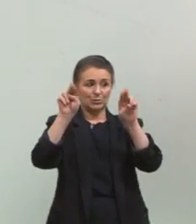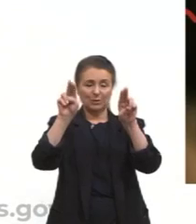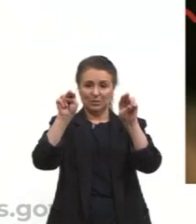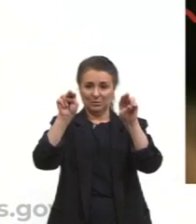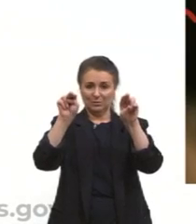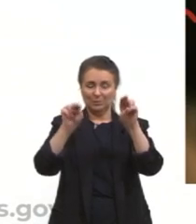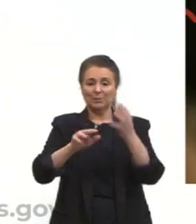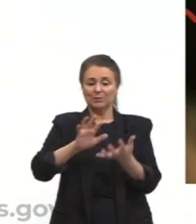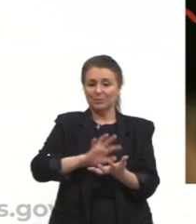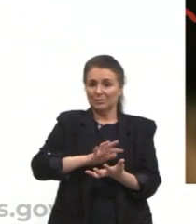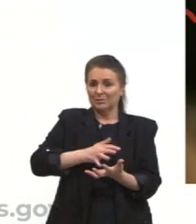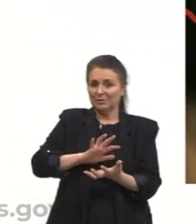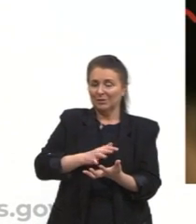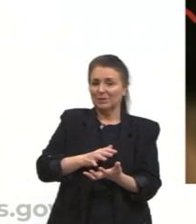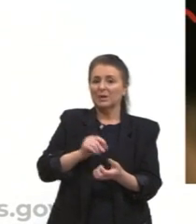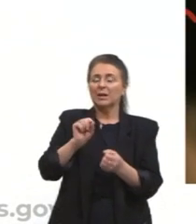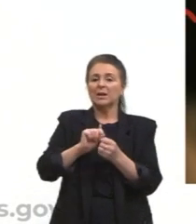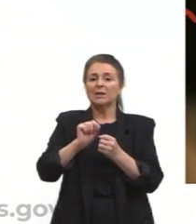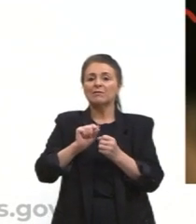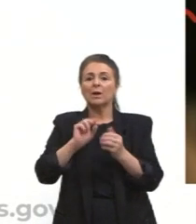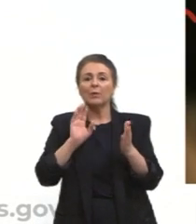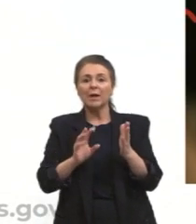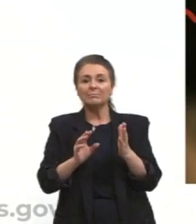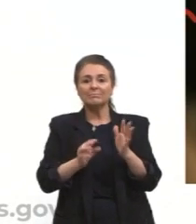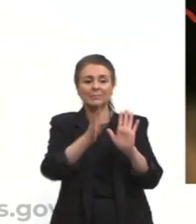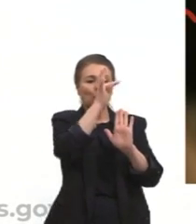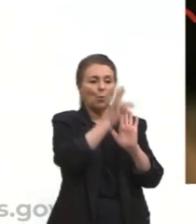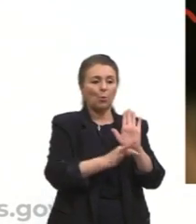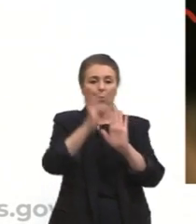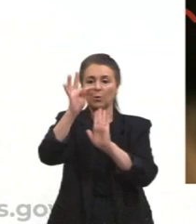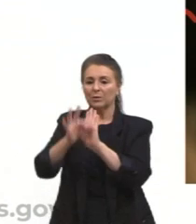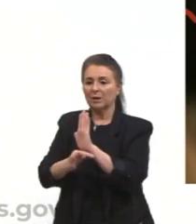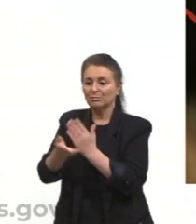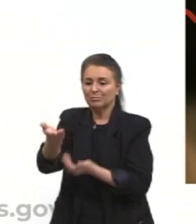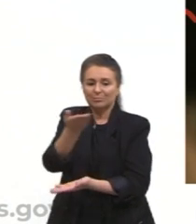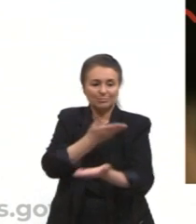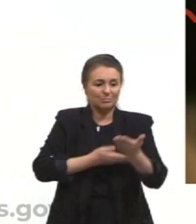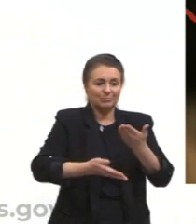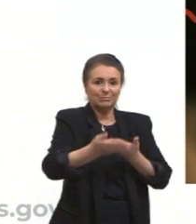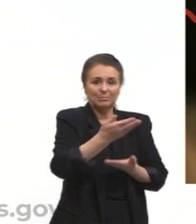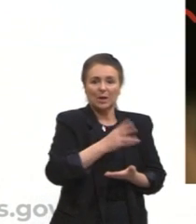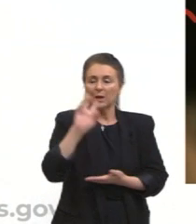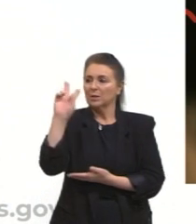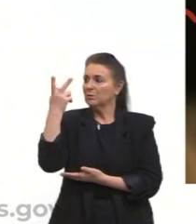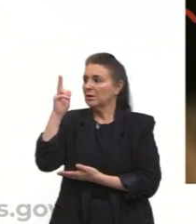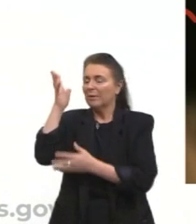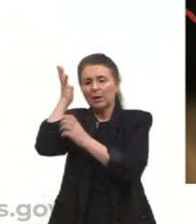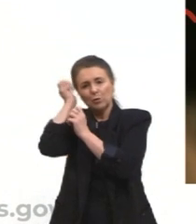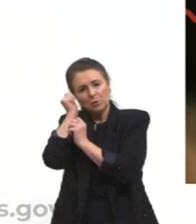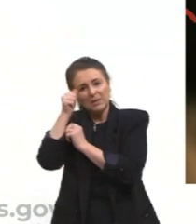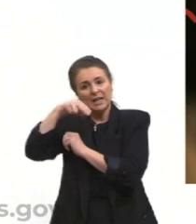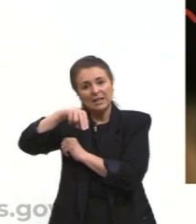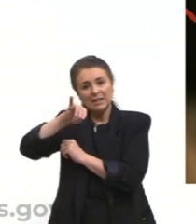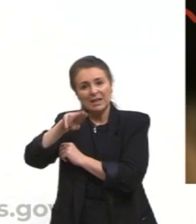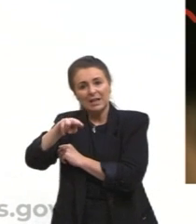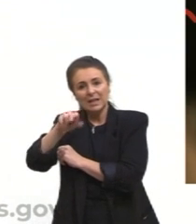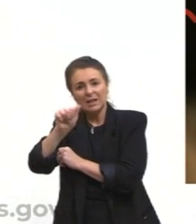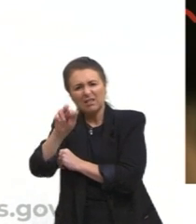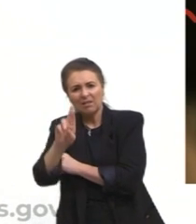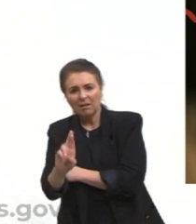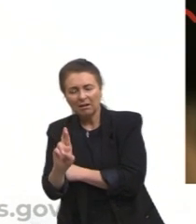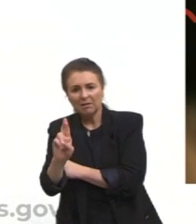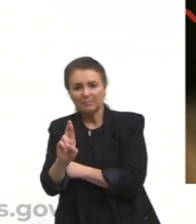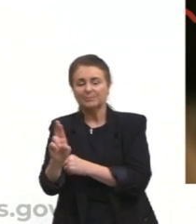samba enredo ele faz a questão da intertextualidade né histórias para ninar Então a gente tem essa relação com